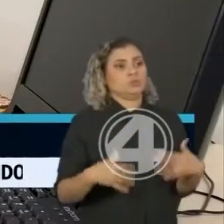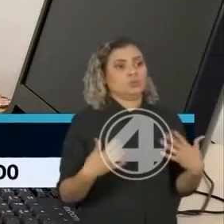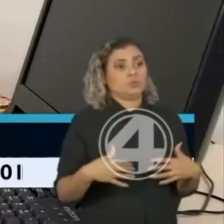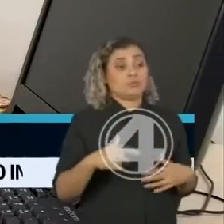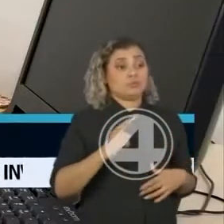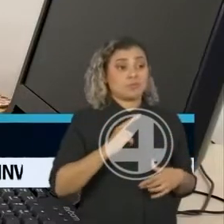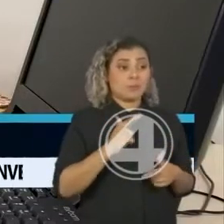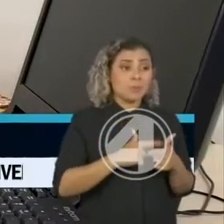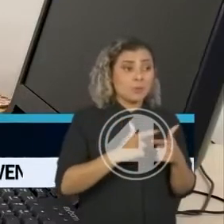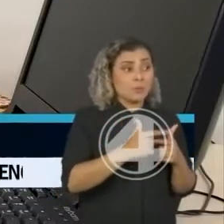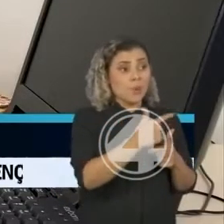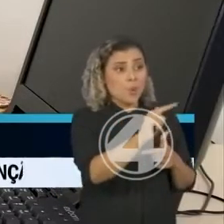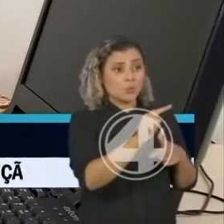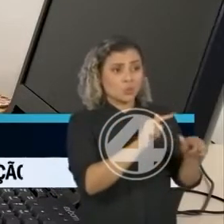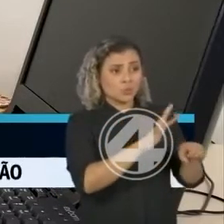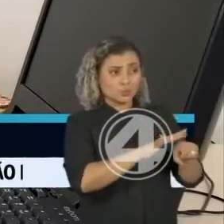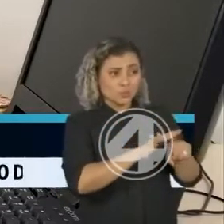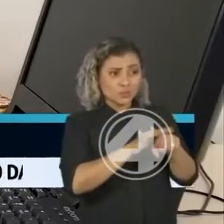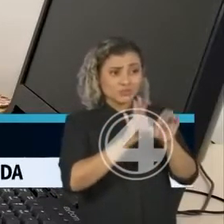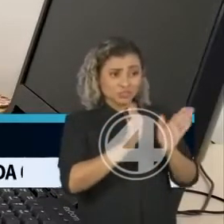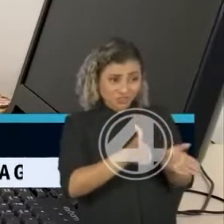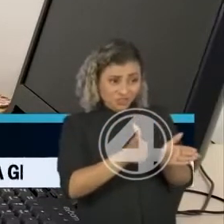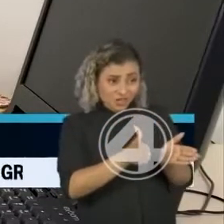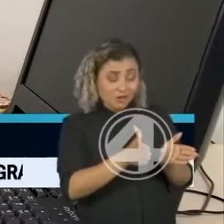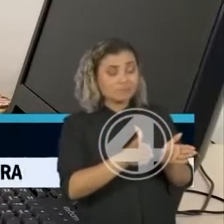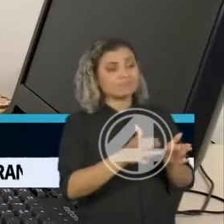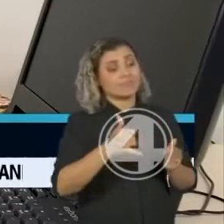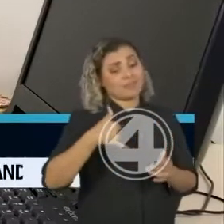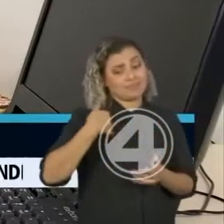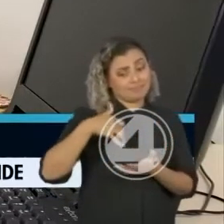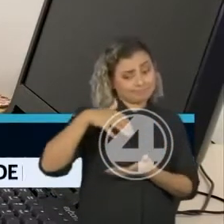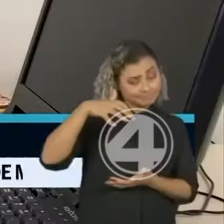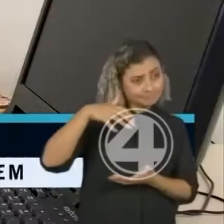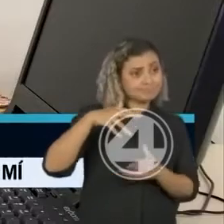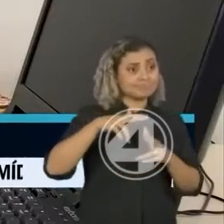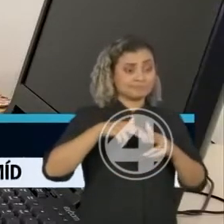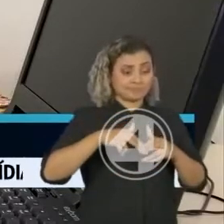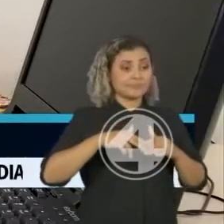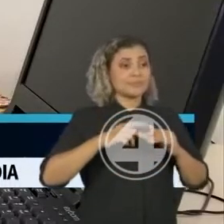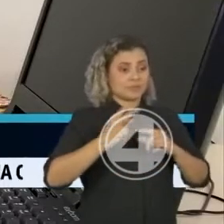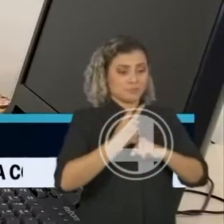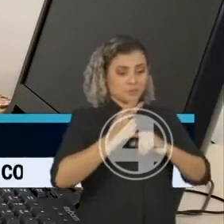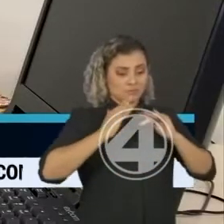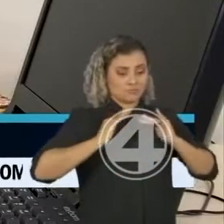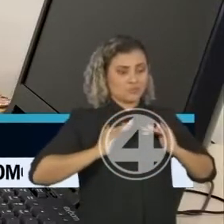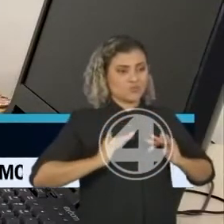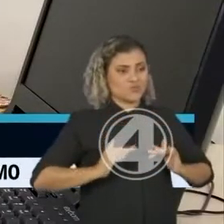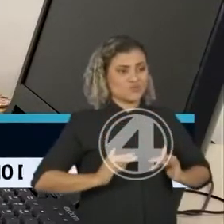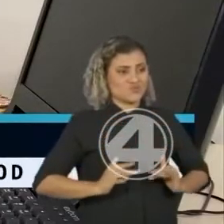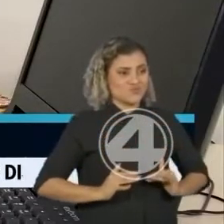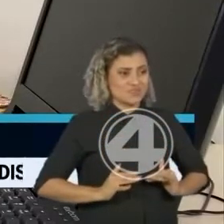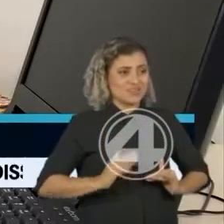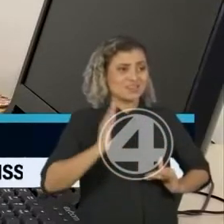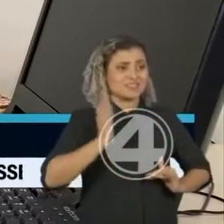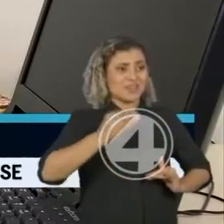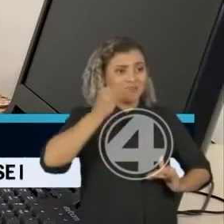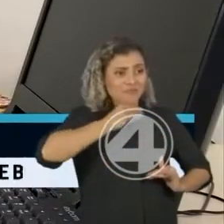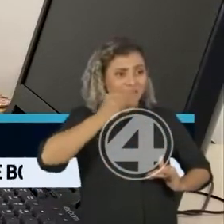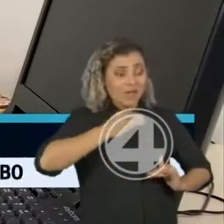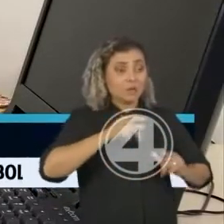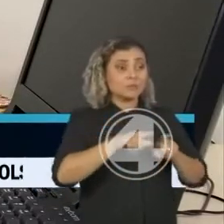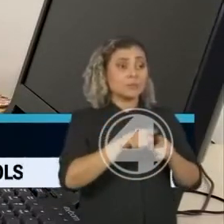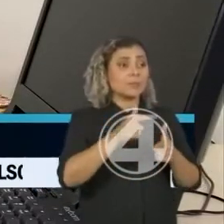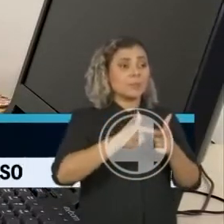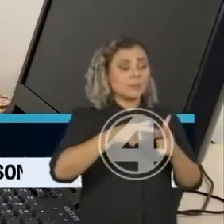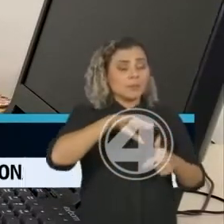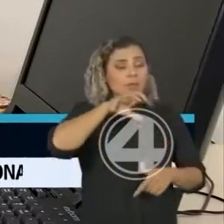geral eles têm alguma outra doença associada não só a idade da imunidade tá mais baixo com a idade e eles a maioria deles ou tem